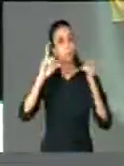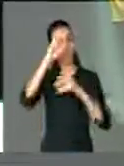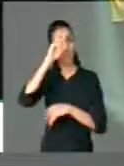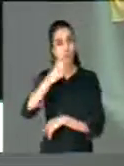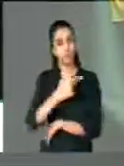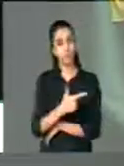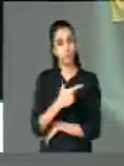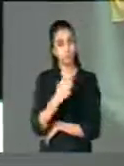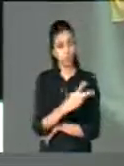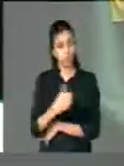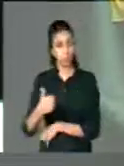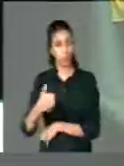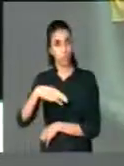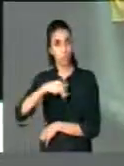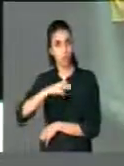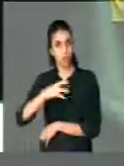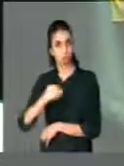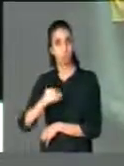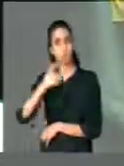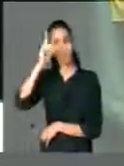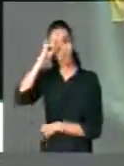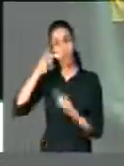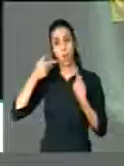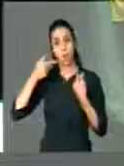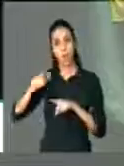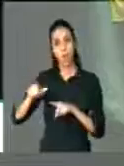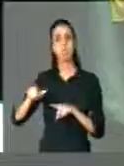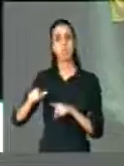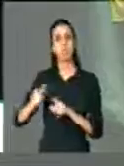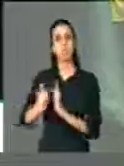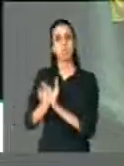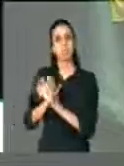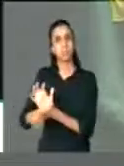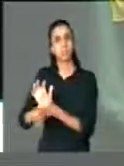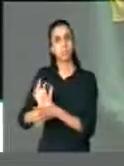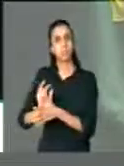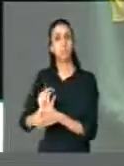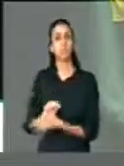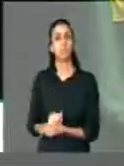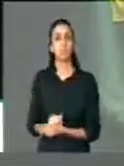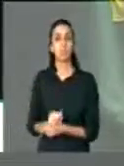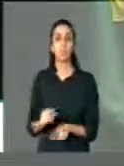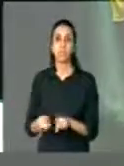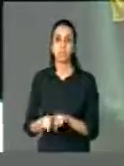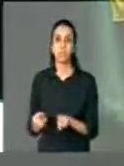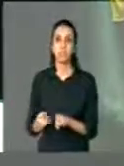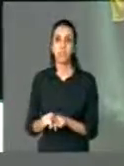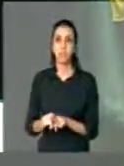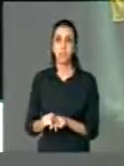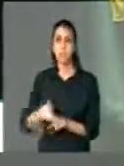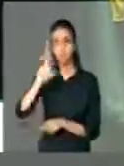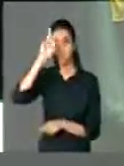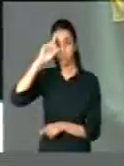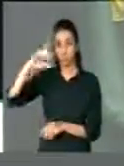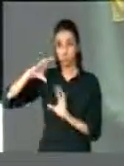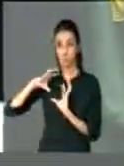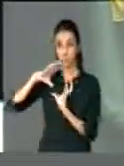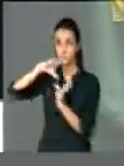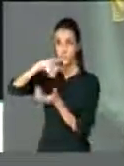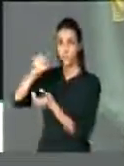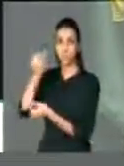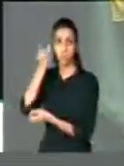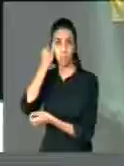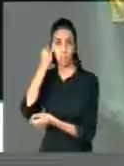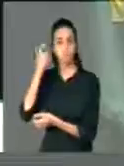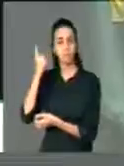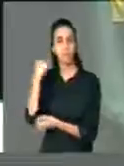de março, o Dia contra a Discriminação Racial. É importante fazer esse registro. E também o Dia Internacional da Síndrome de Down, para que a gente